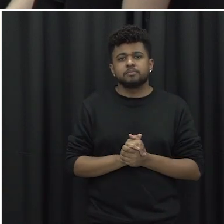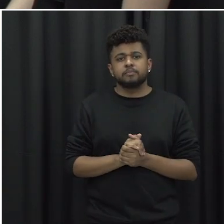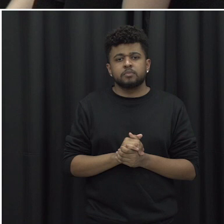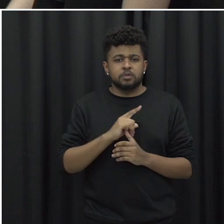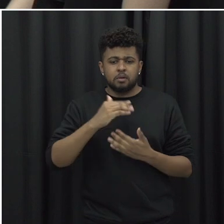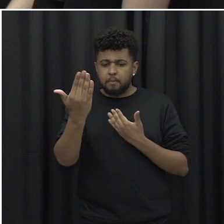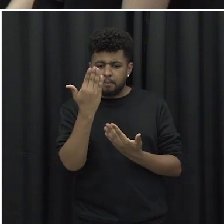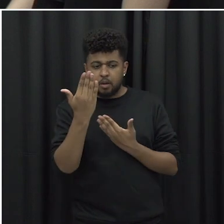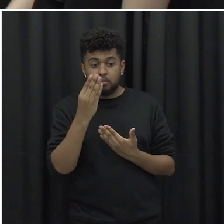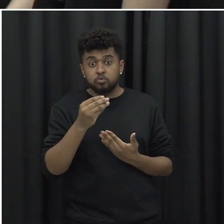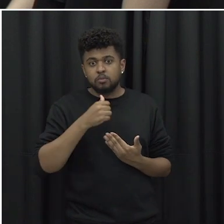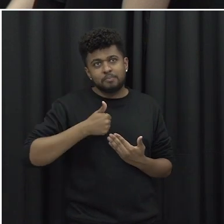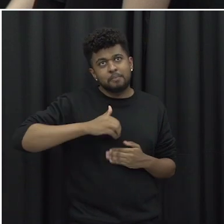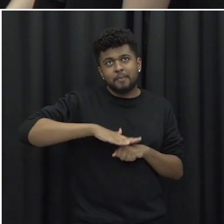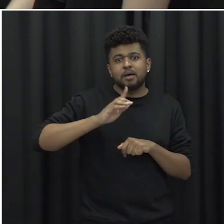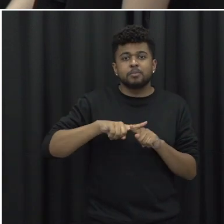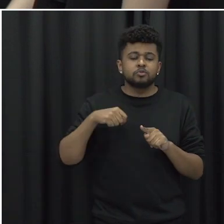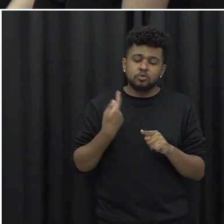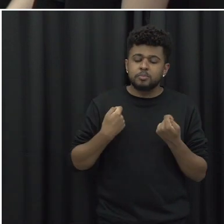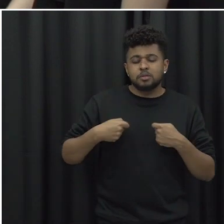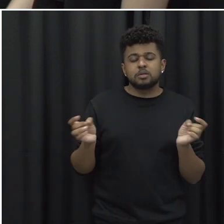muito mais, mas a gente precisa encerrar.